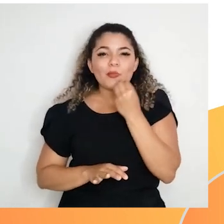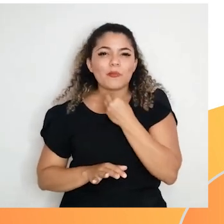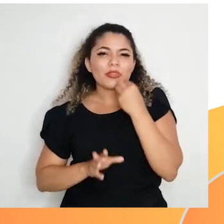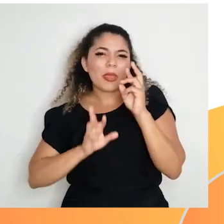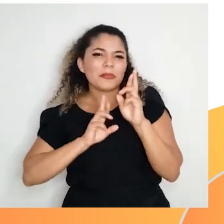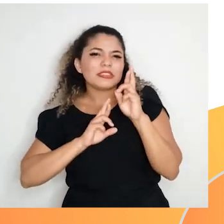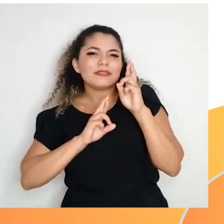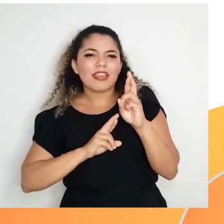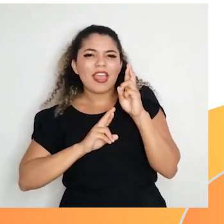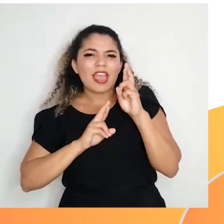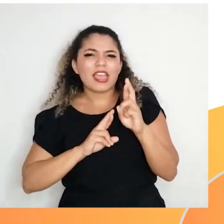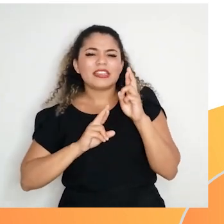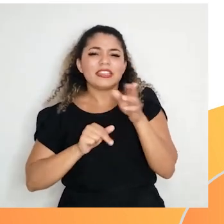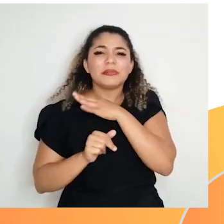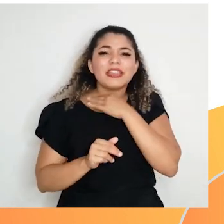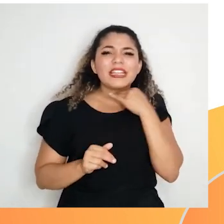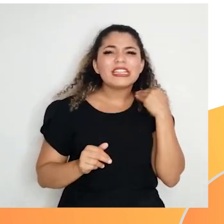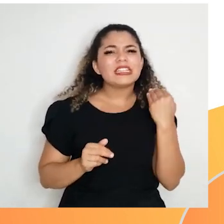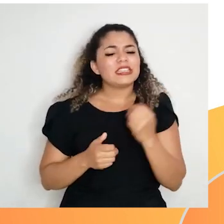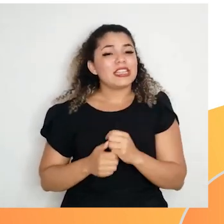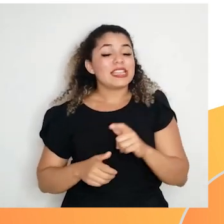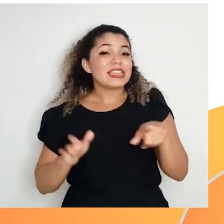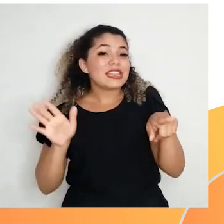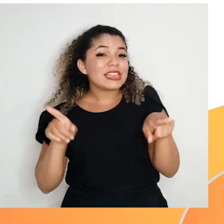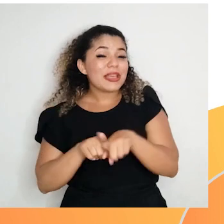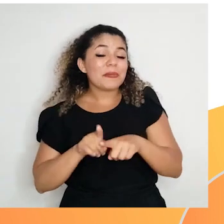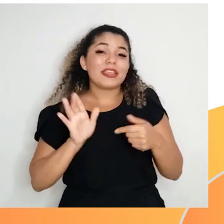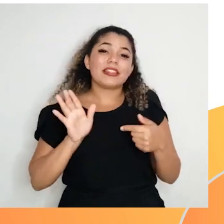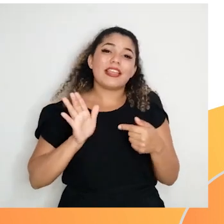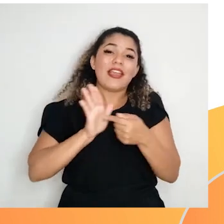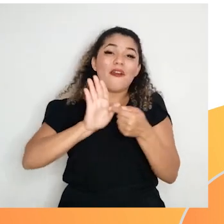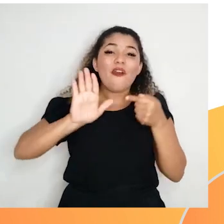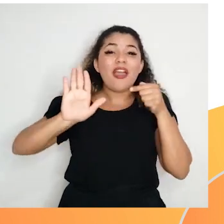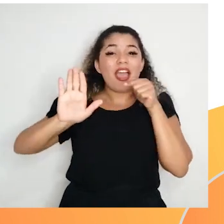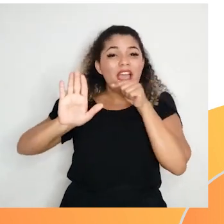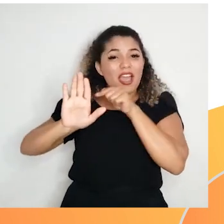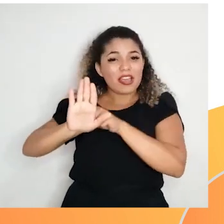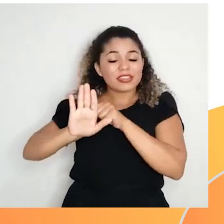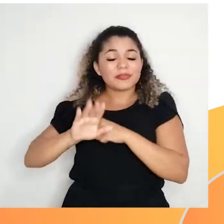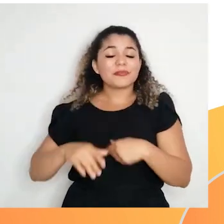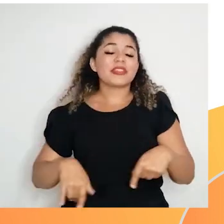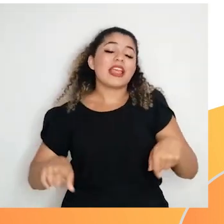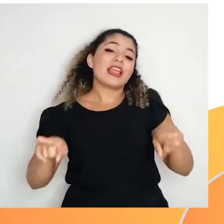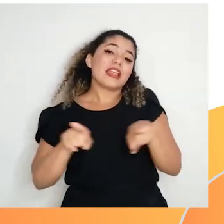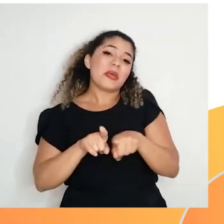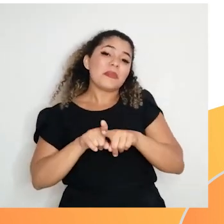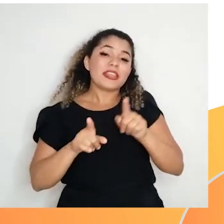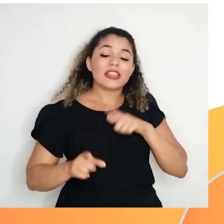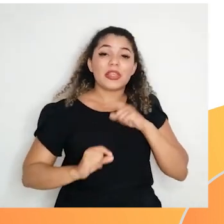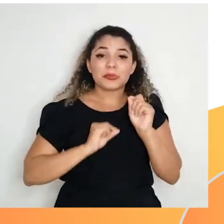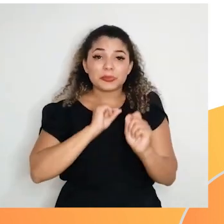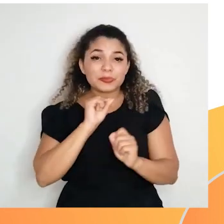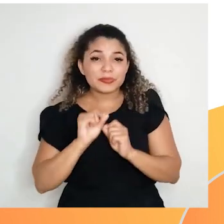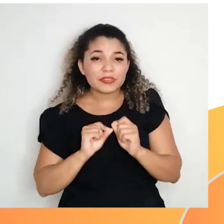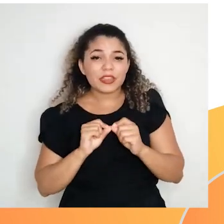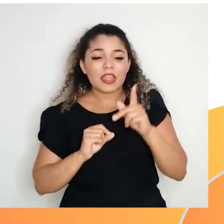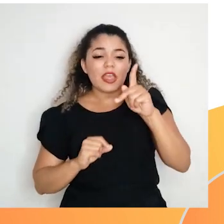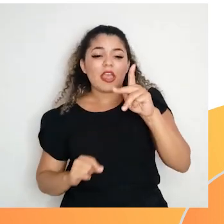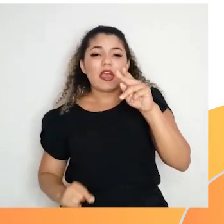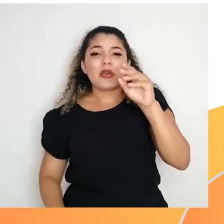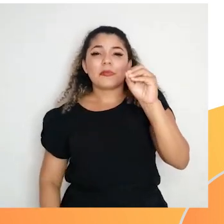as esperanças mortas. Temos aí a metáfora, temos aí também